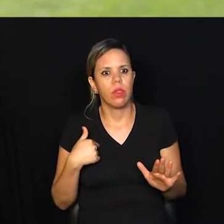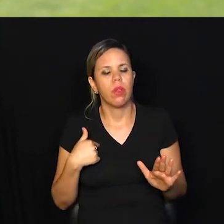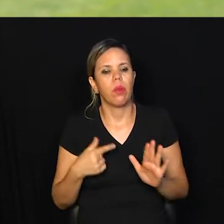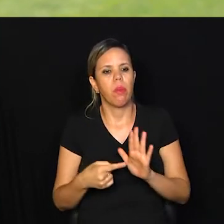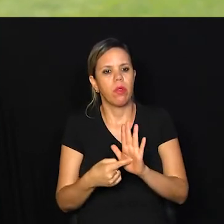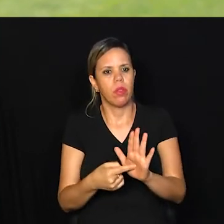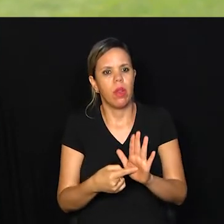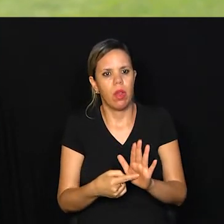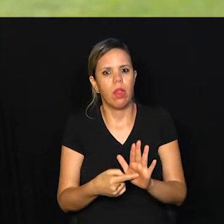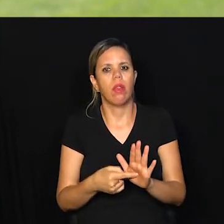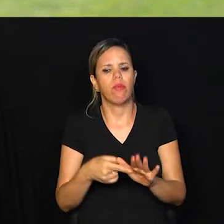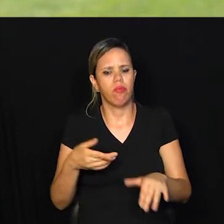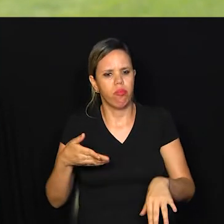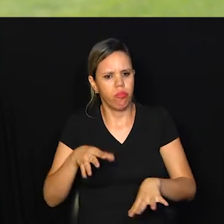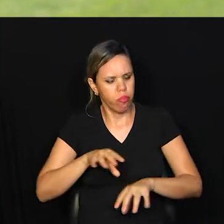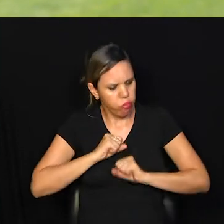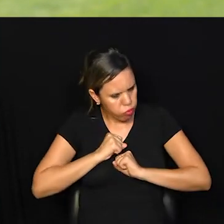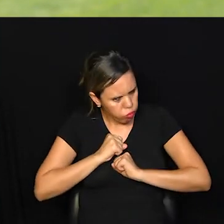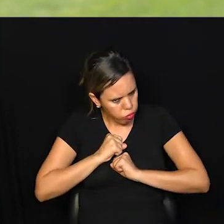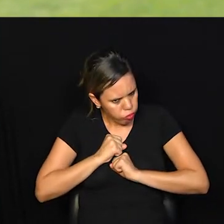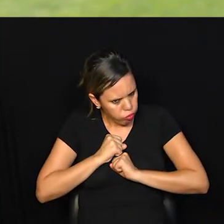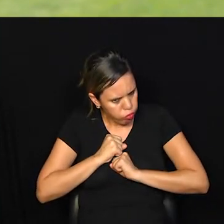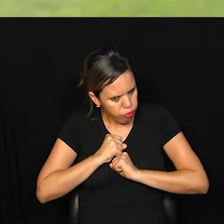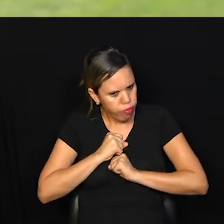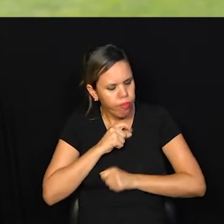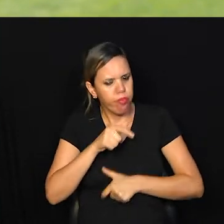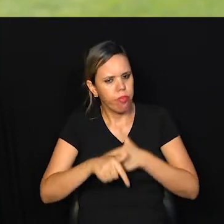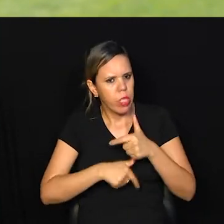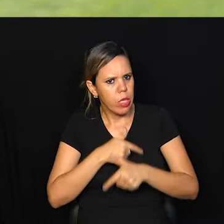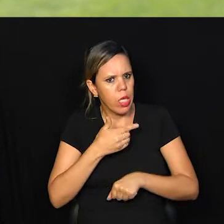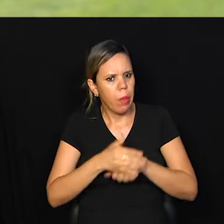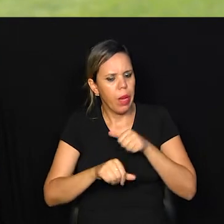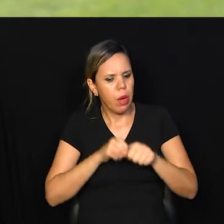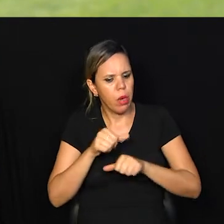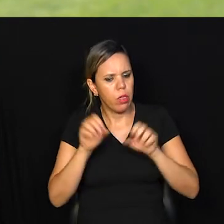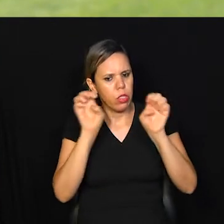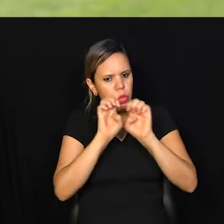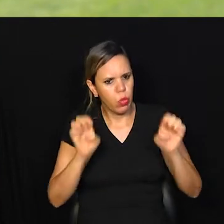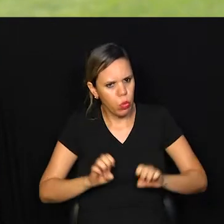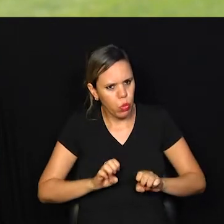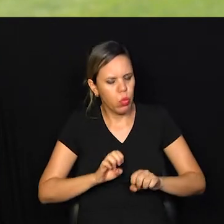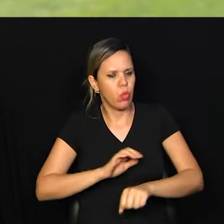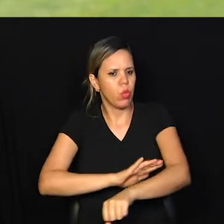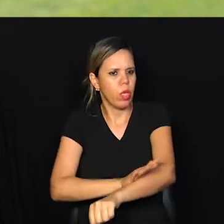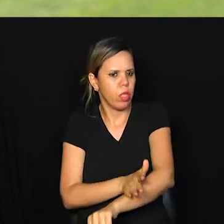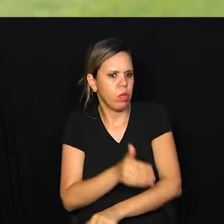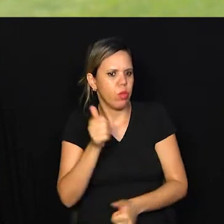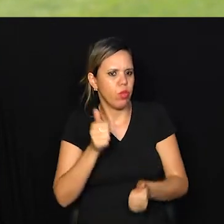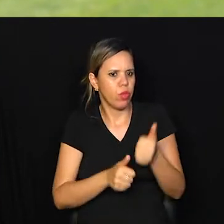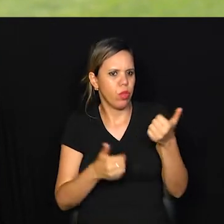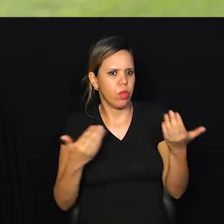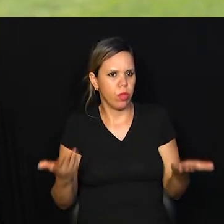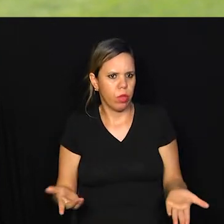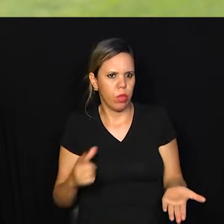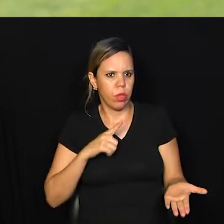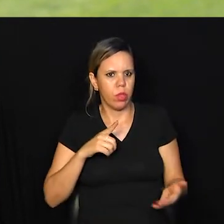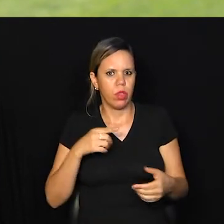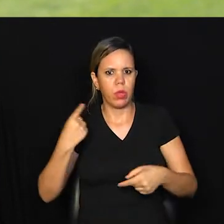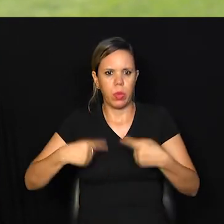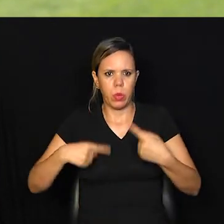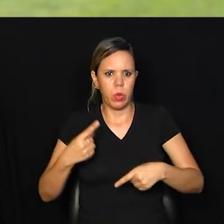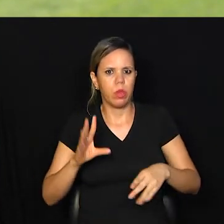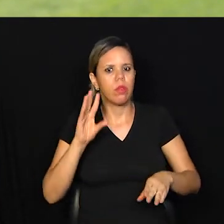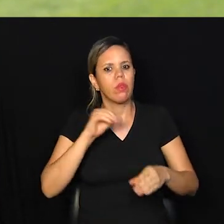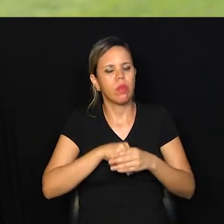a mão, o pé, a cabeça, o corpo e a alma nas feridas da estrutura do racismo no futebol. E tinha que trazer esse debate aqui para dentro da